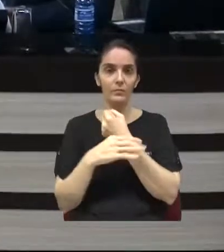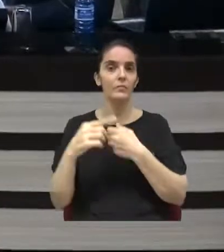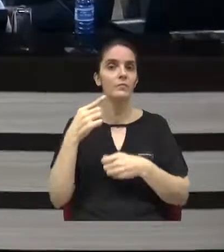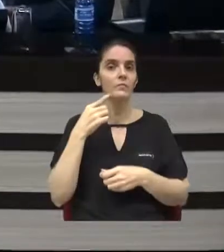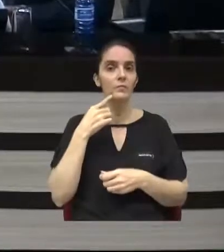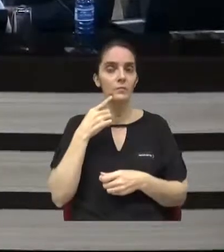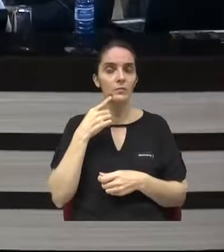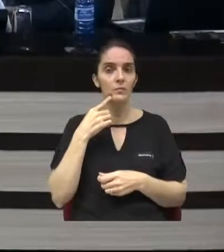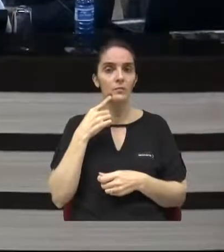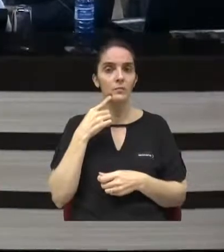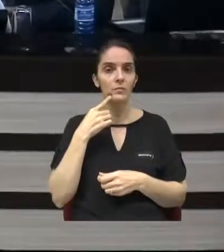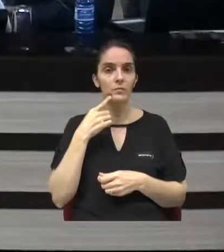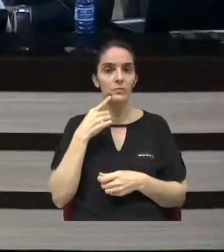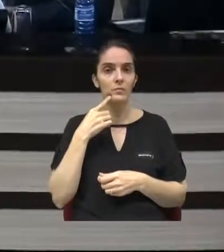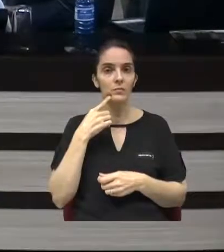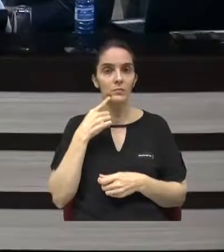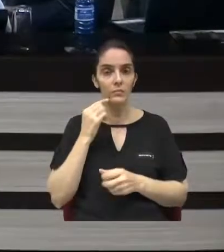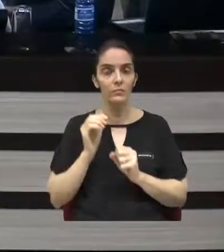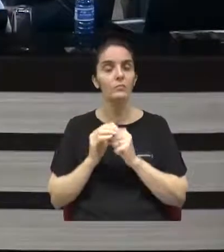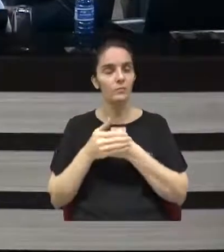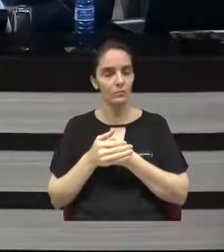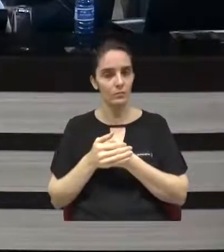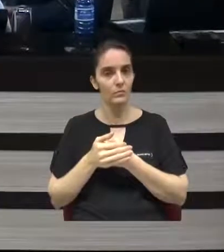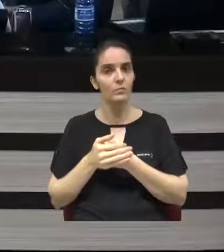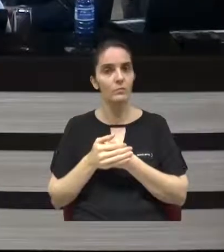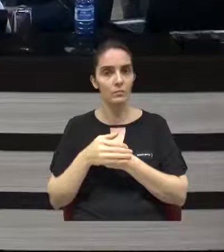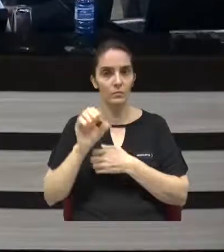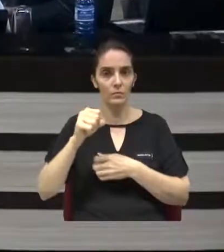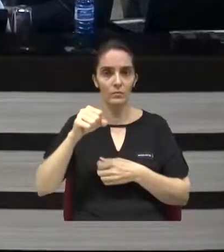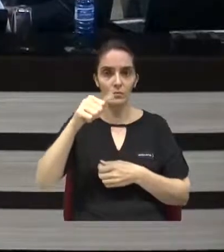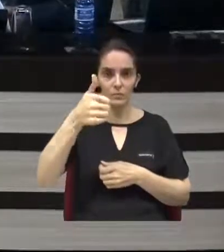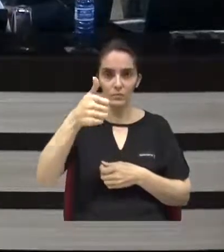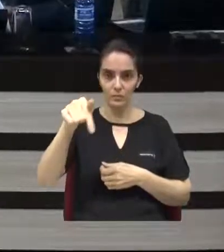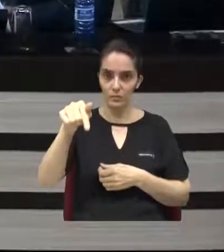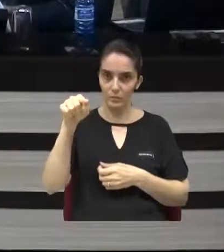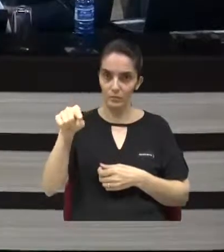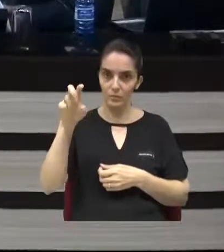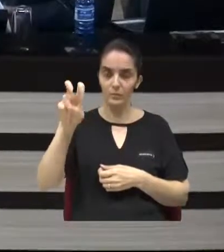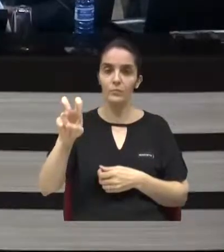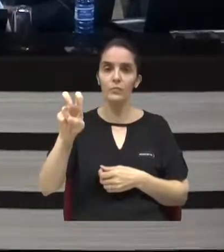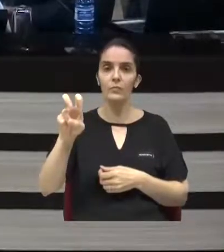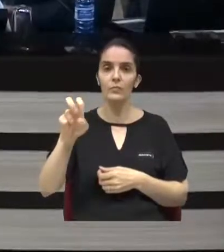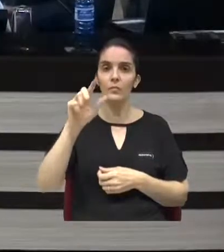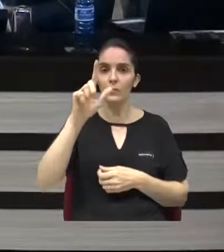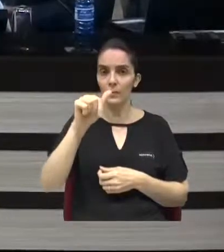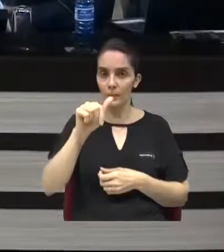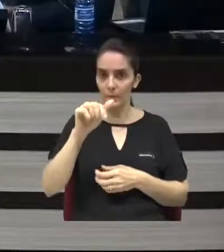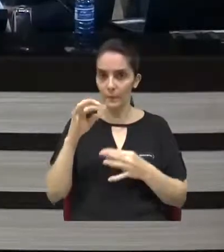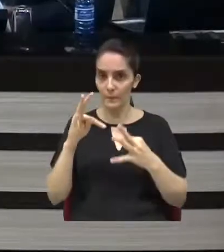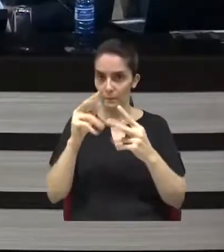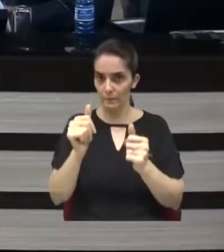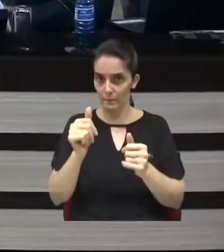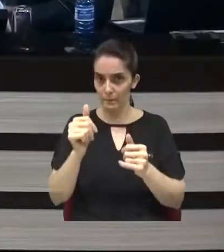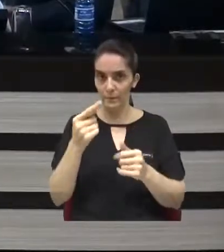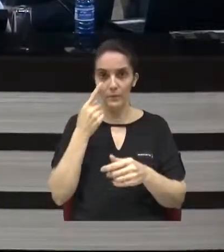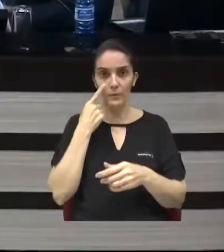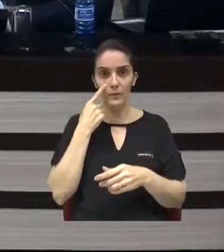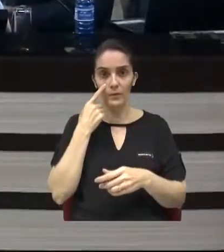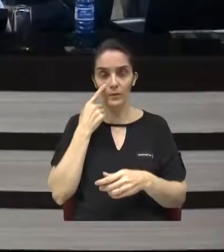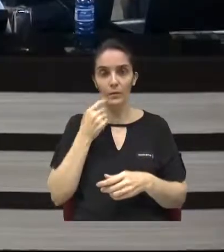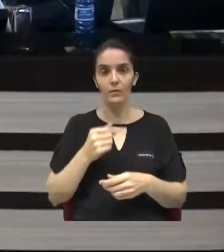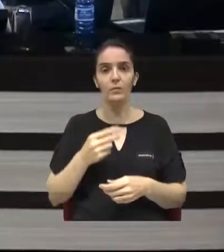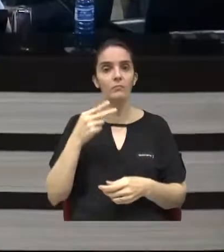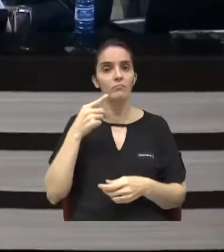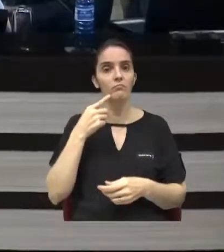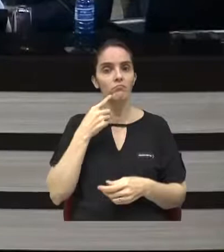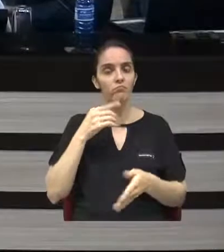Silva a mais ampla defesa e 17.5. Que, ao final das apurações, seja cassado o mandato